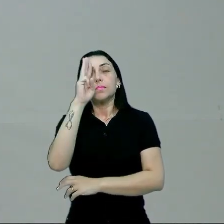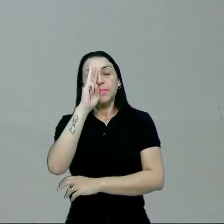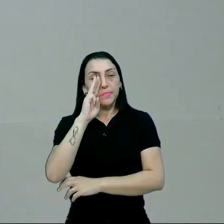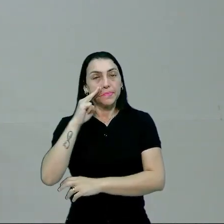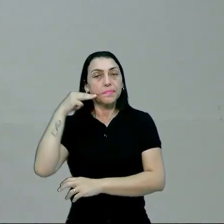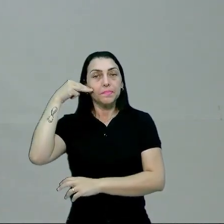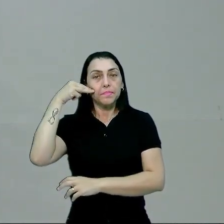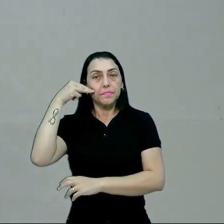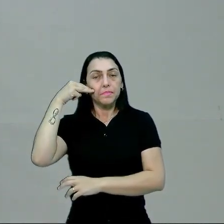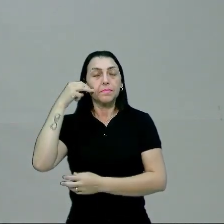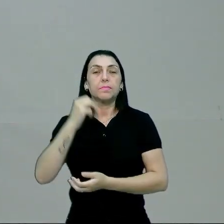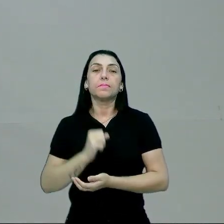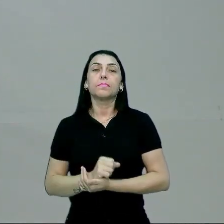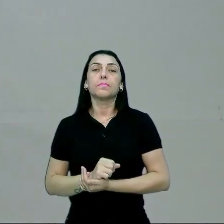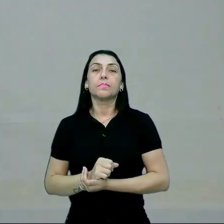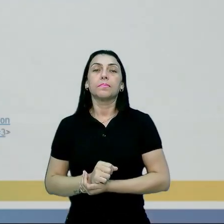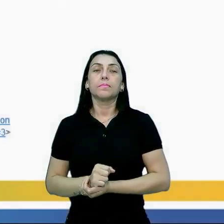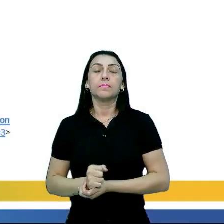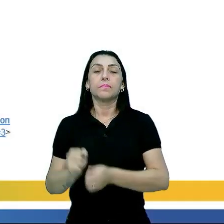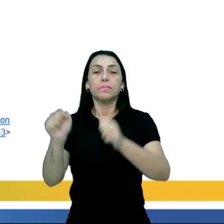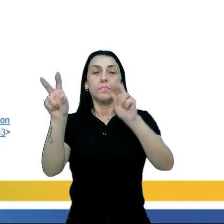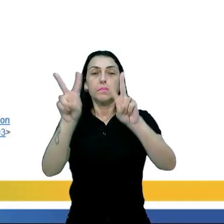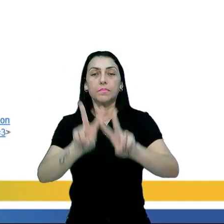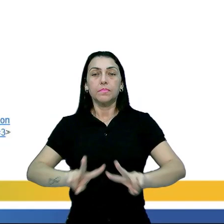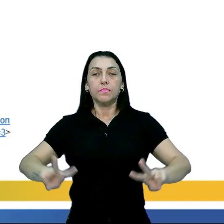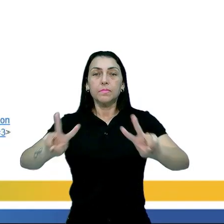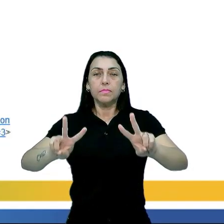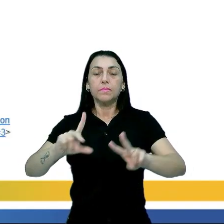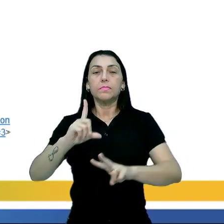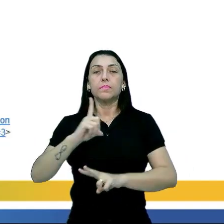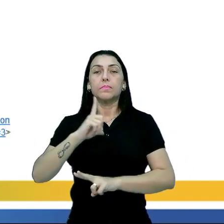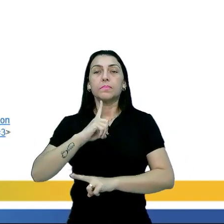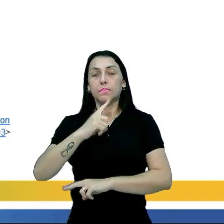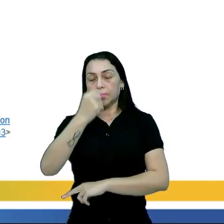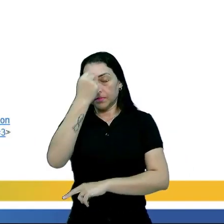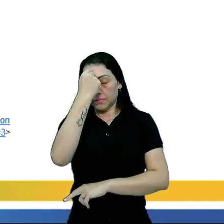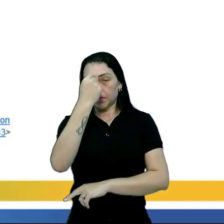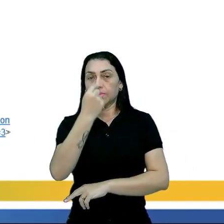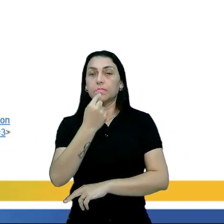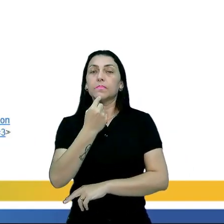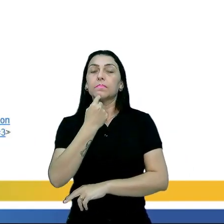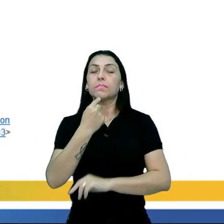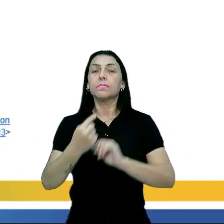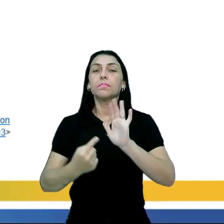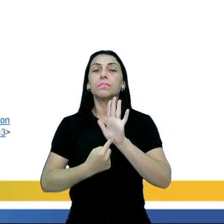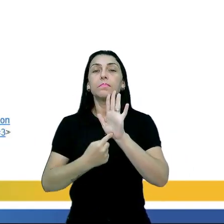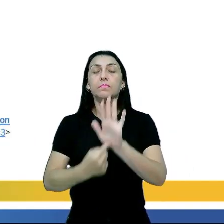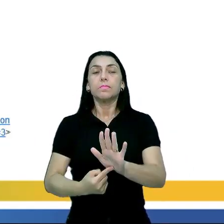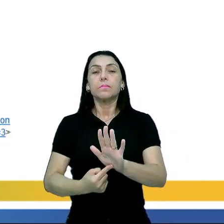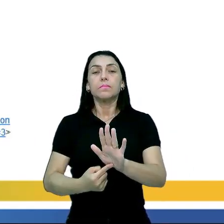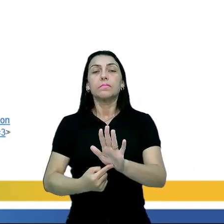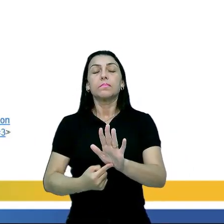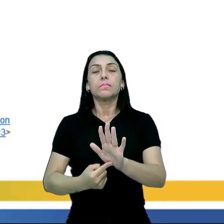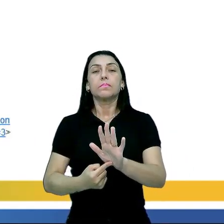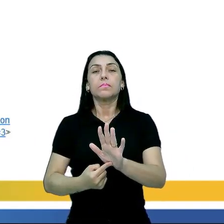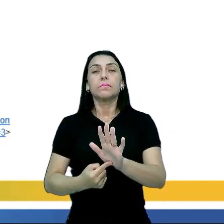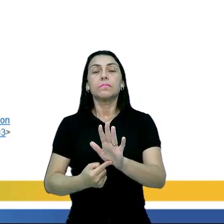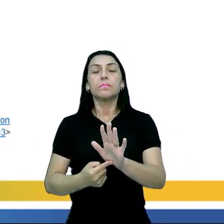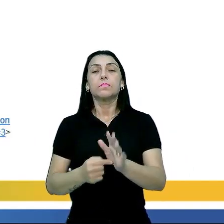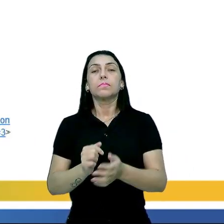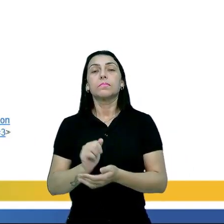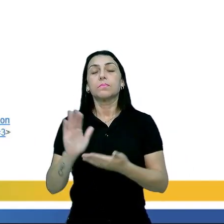Karl Marx. Então visualize em tela, eu tenho uma imagem que mostra um esquema para